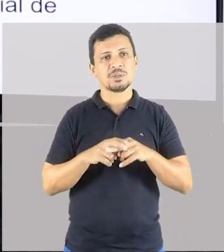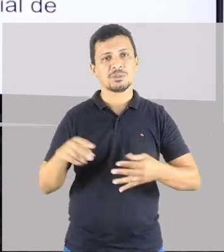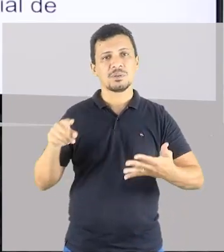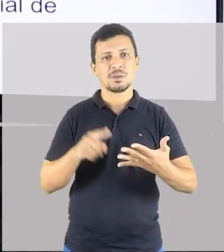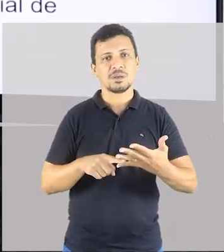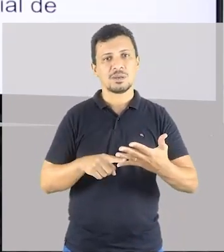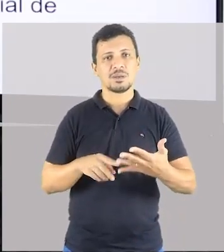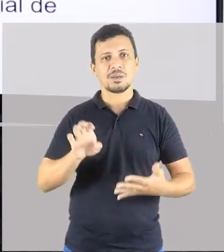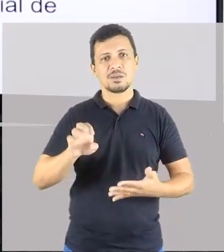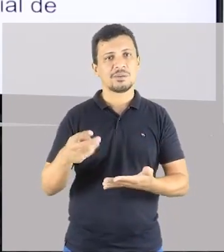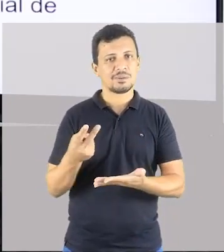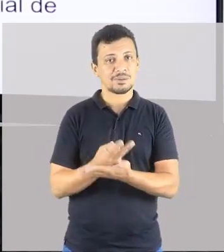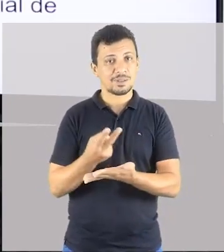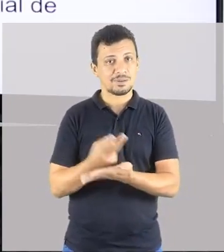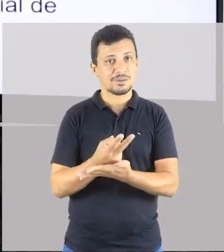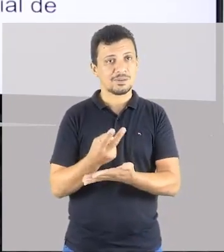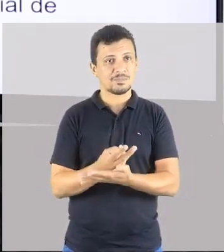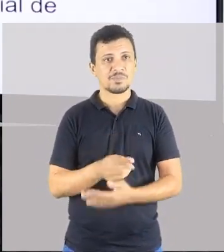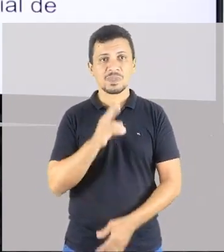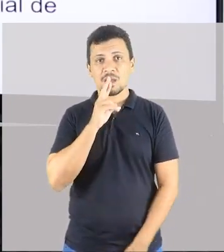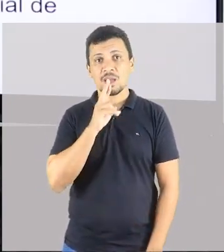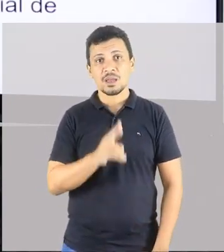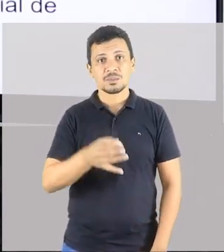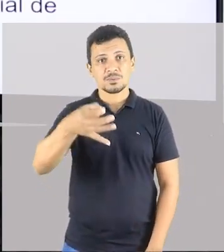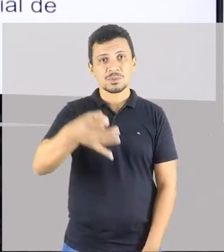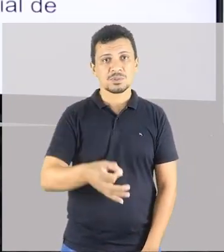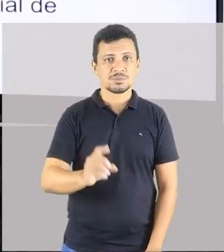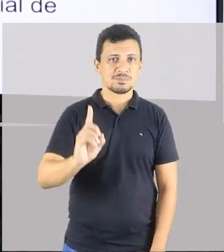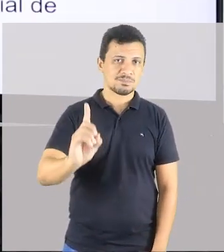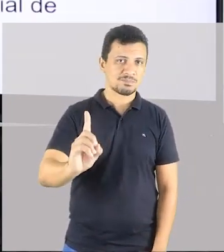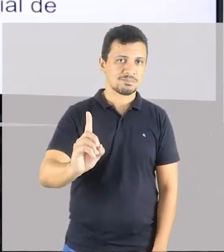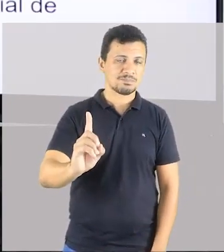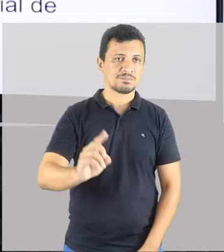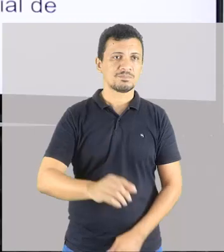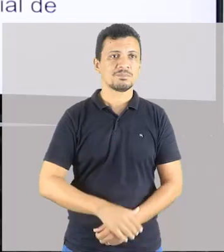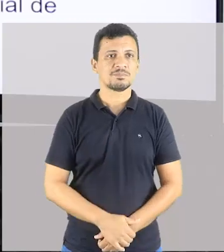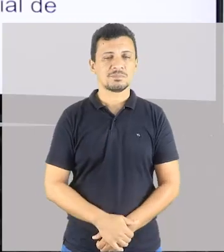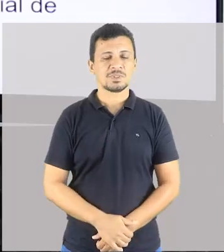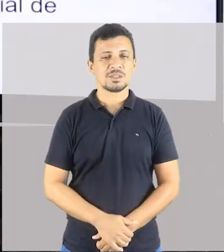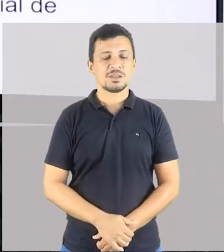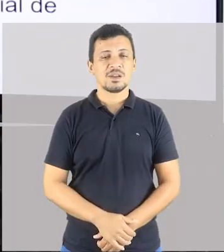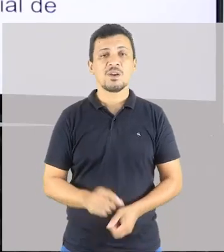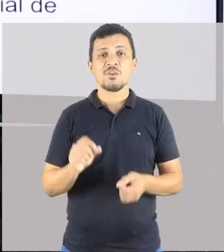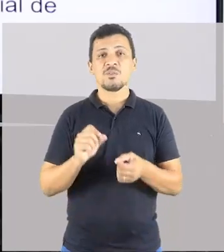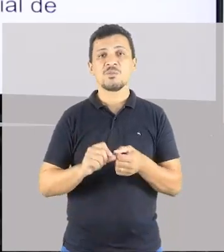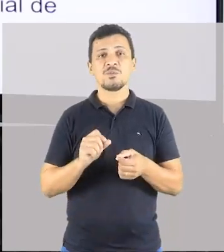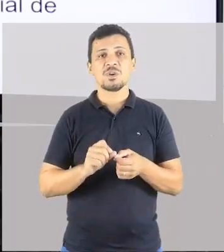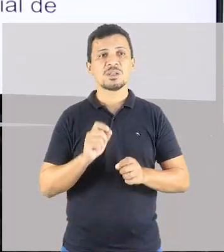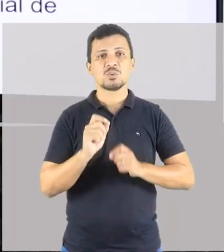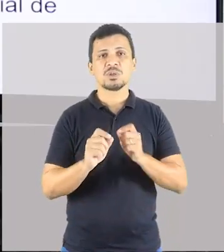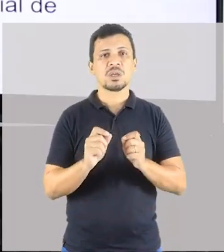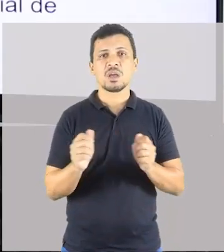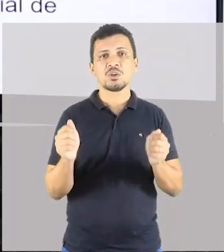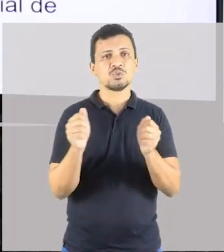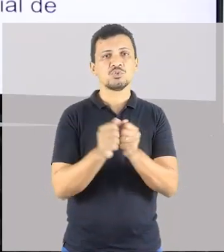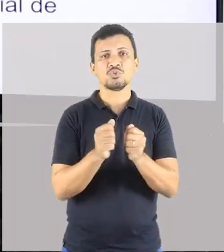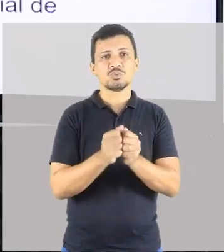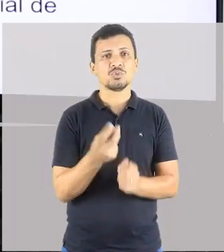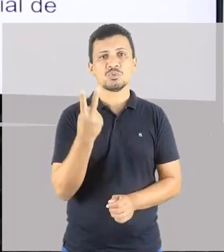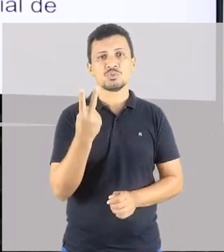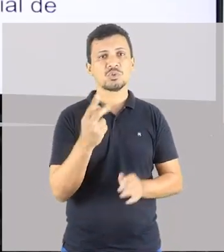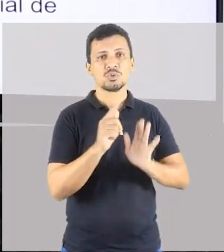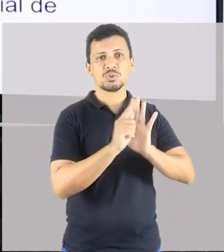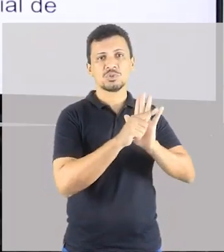correto a letra E, tá? Opção correta aqui, letra D de dado, que ele faz exatamente a junção dos dois